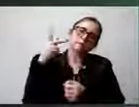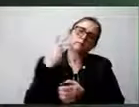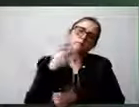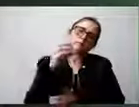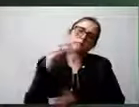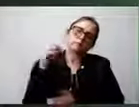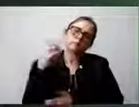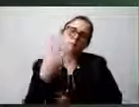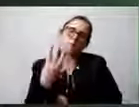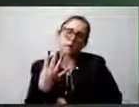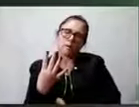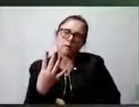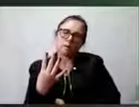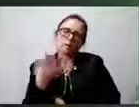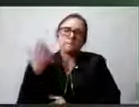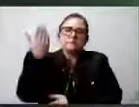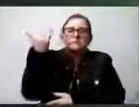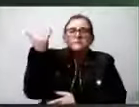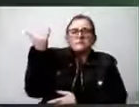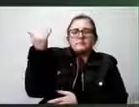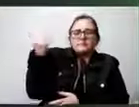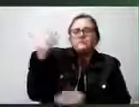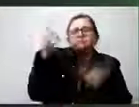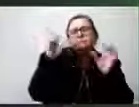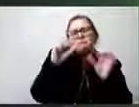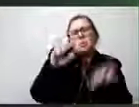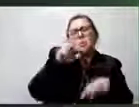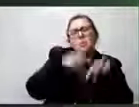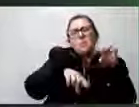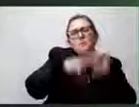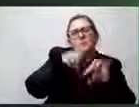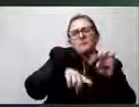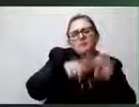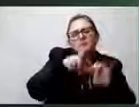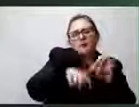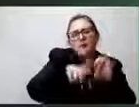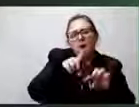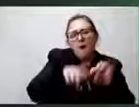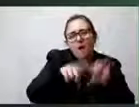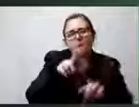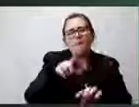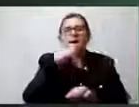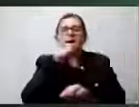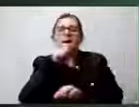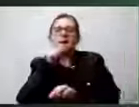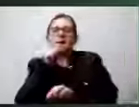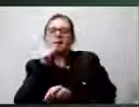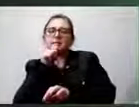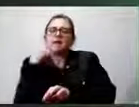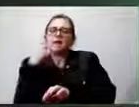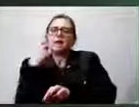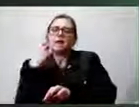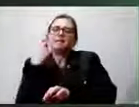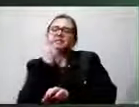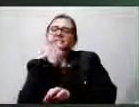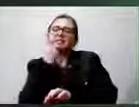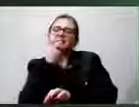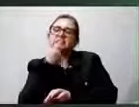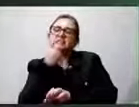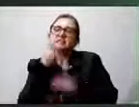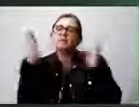2004. Na época, a gente tinha pouquíssimo material, a gente ainda nadava um pouco no material do odonto e da fono. E hoje, essa grandeza